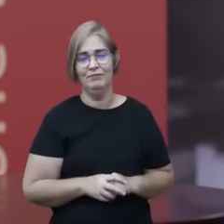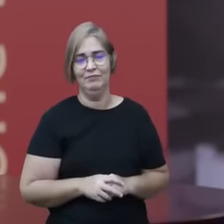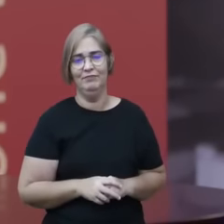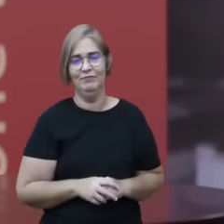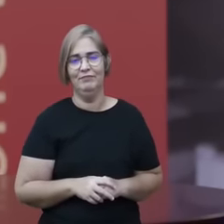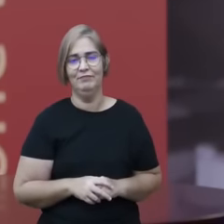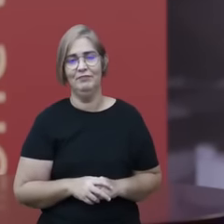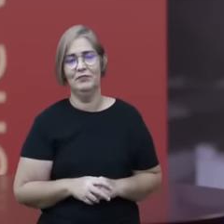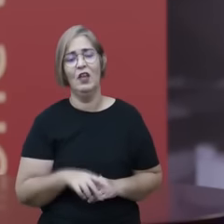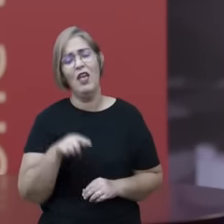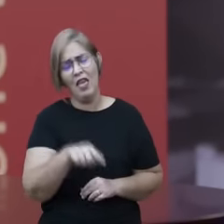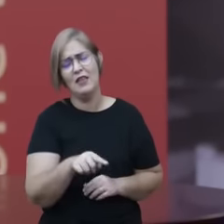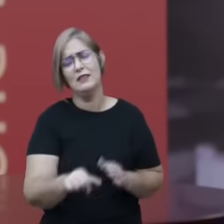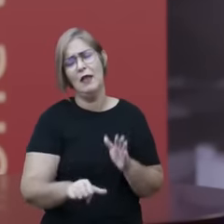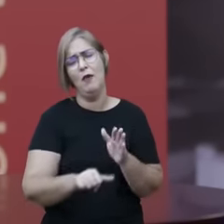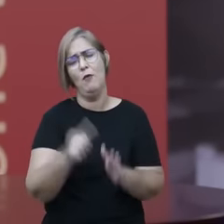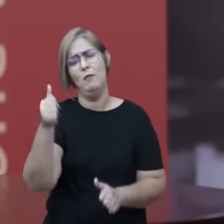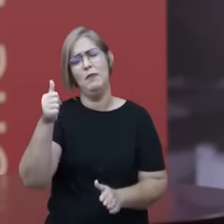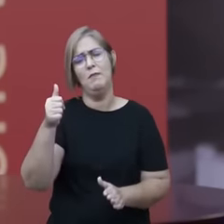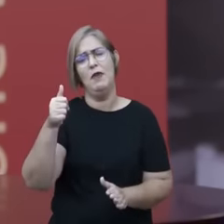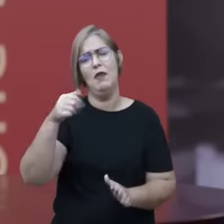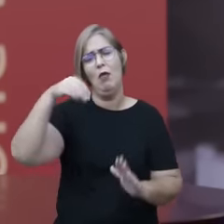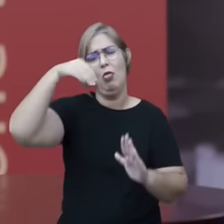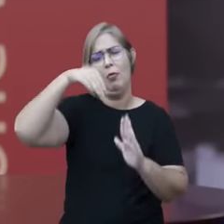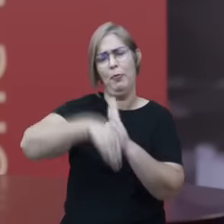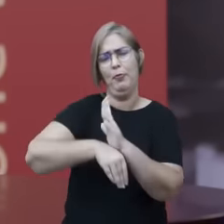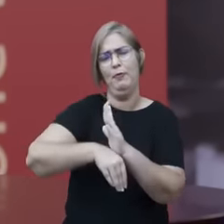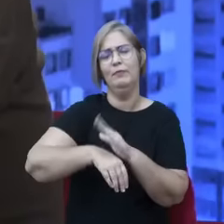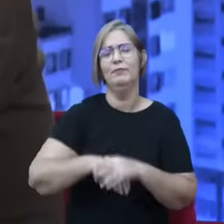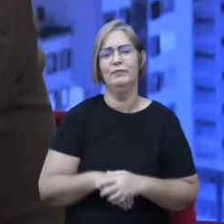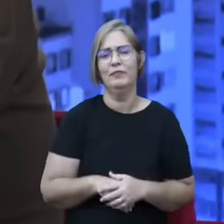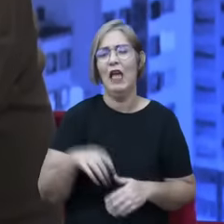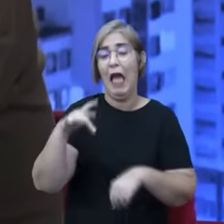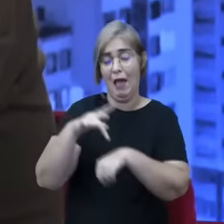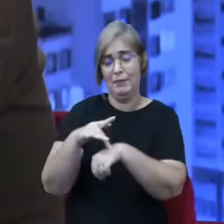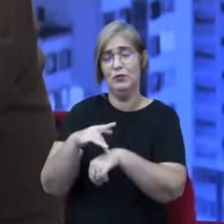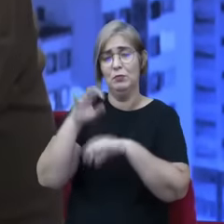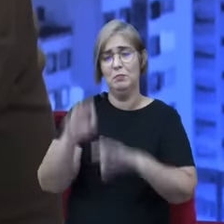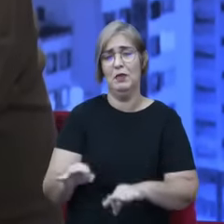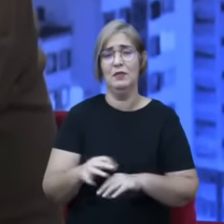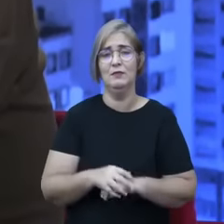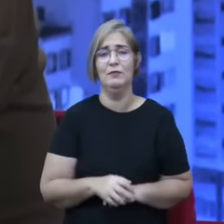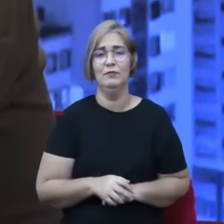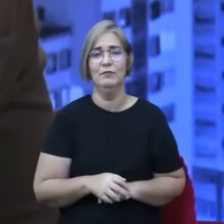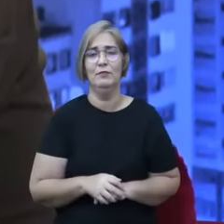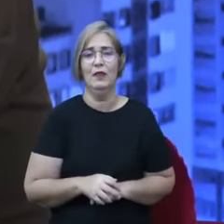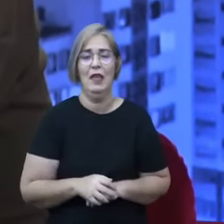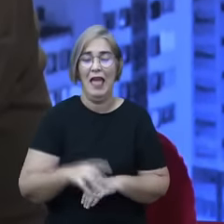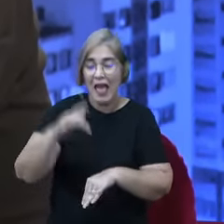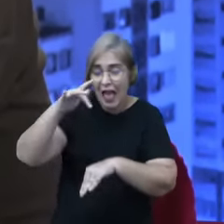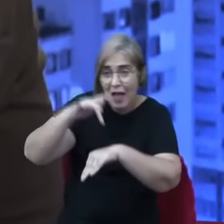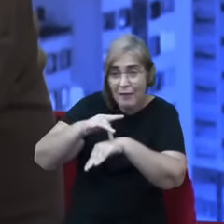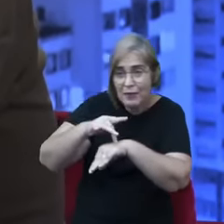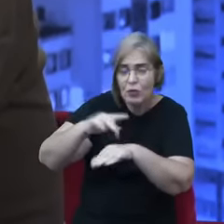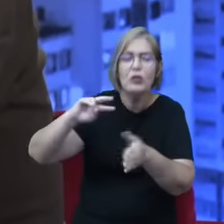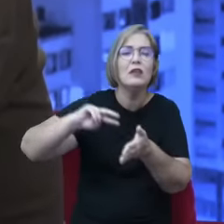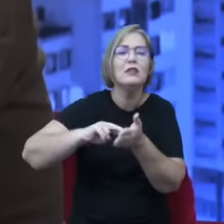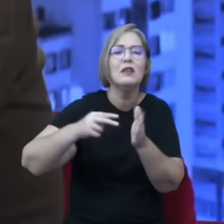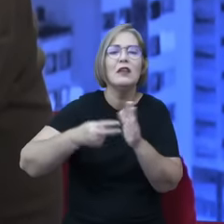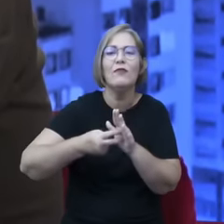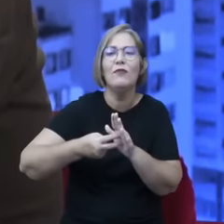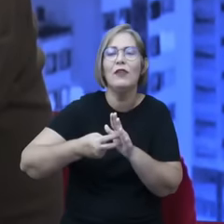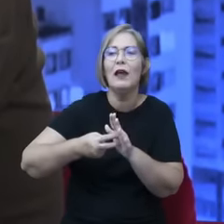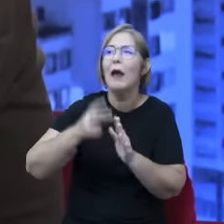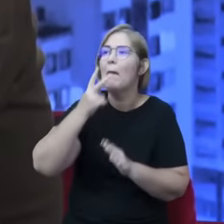fracasso, que é o primeiro sentido de absurdo. O absurdo é precisamente o fracasso da inteligência humana na